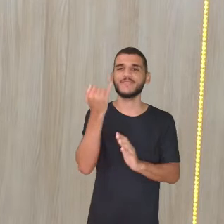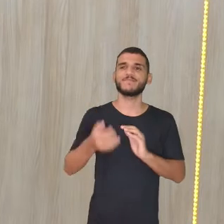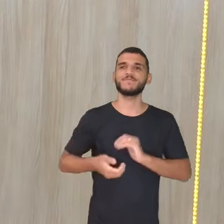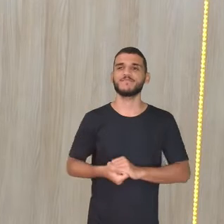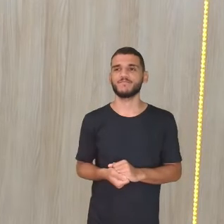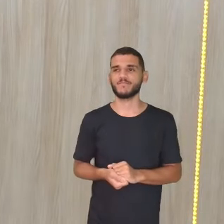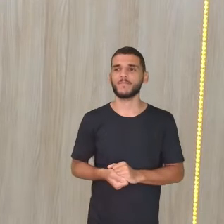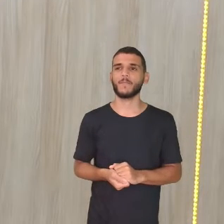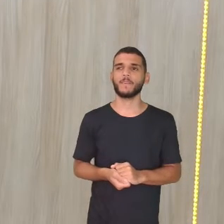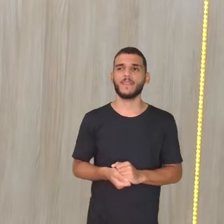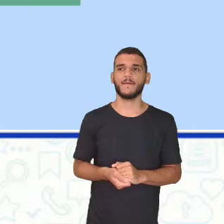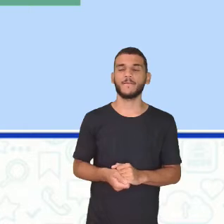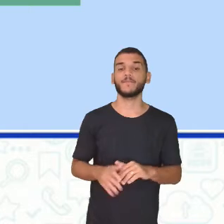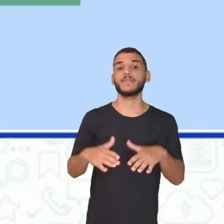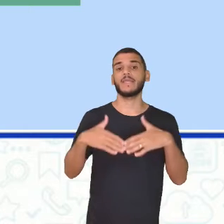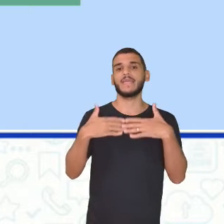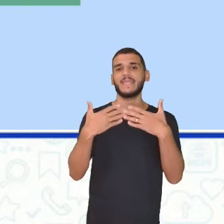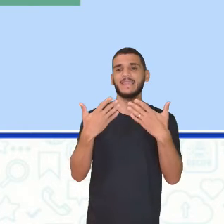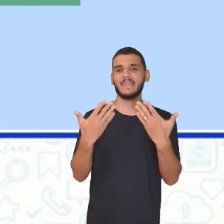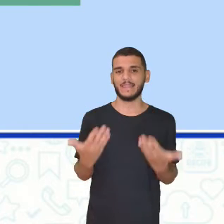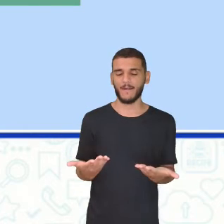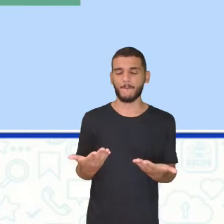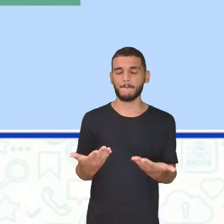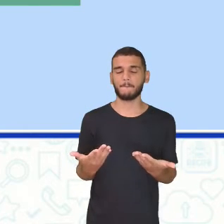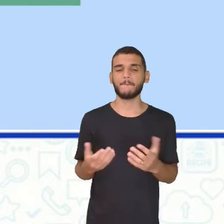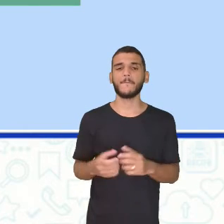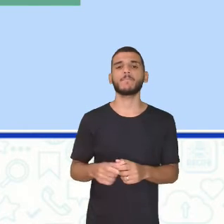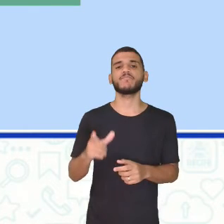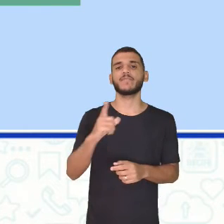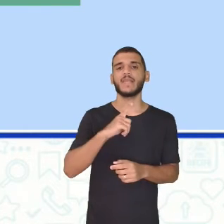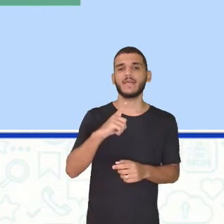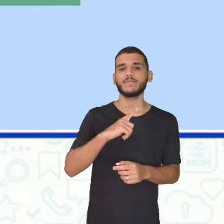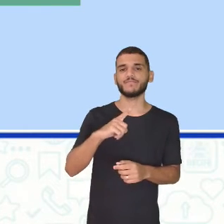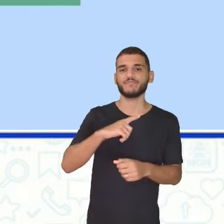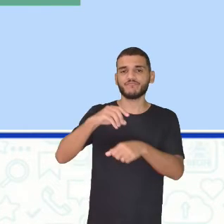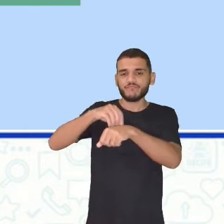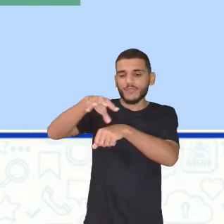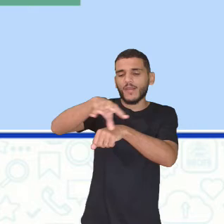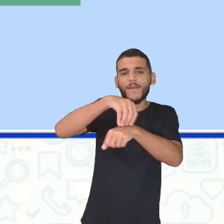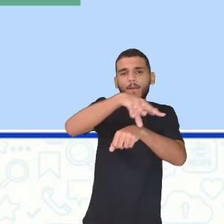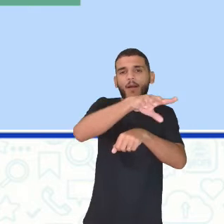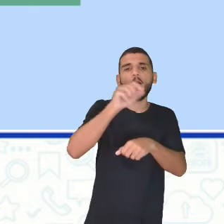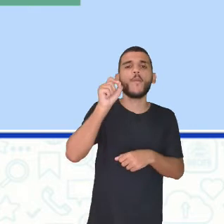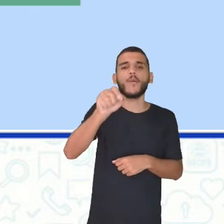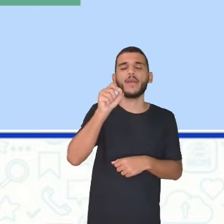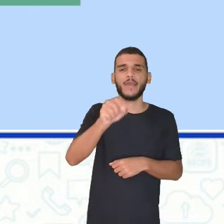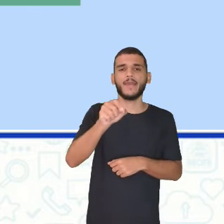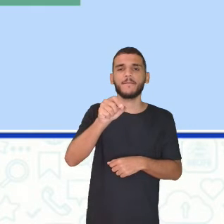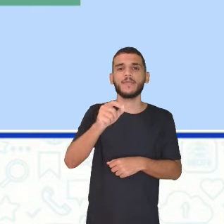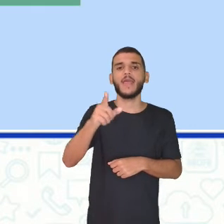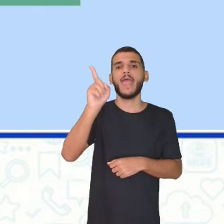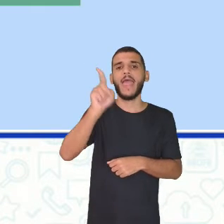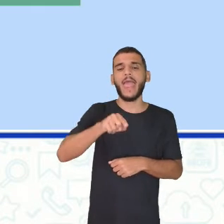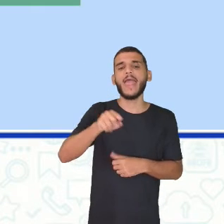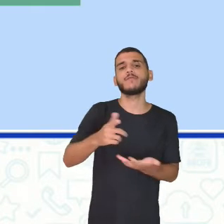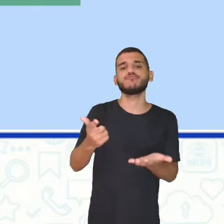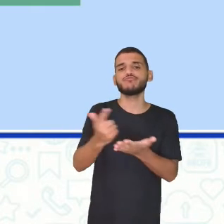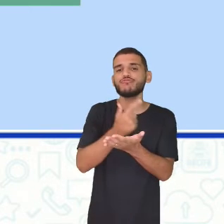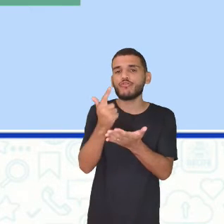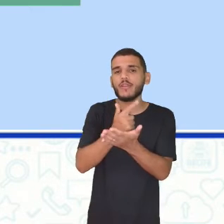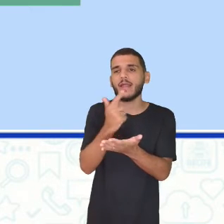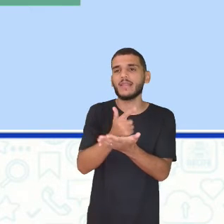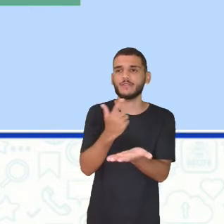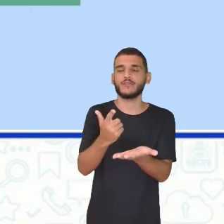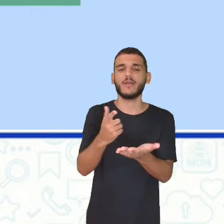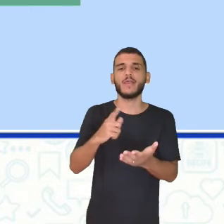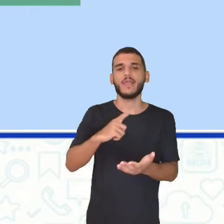O meio de circulação é o campo jornalístico, não é? Tanto na mídia imprensa quanto